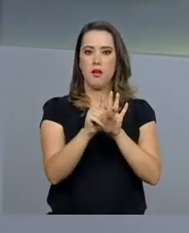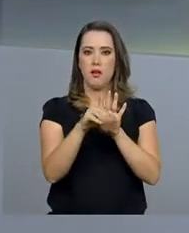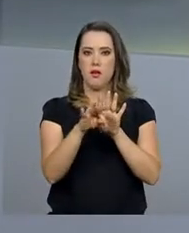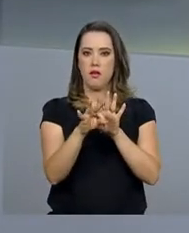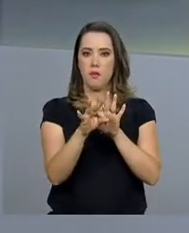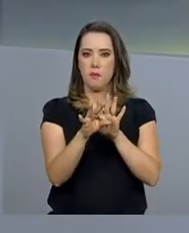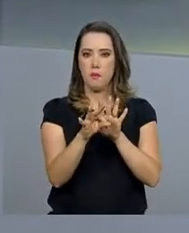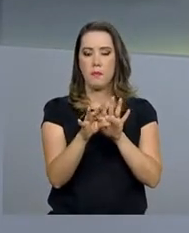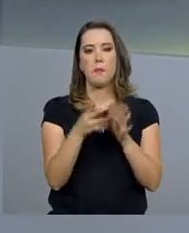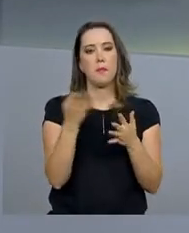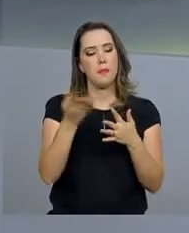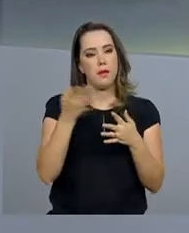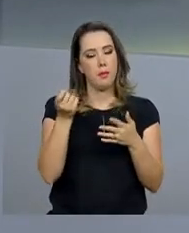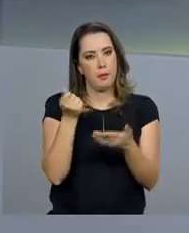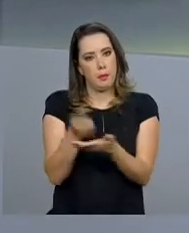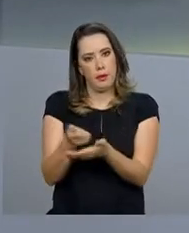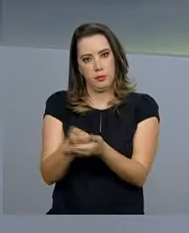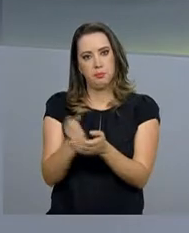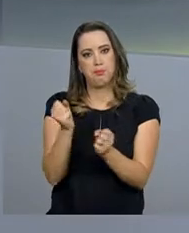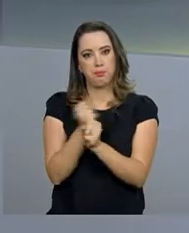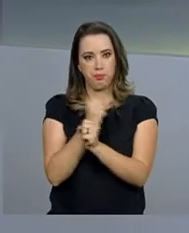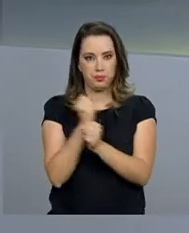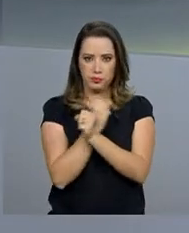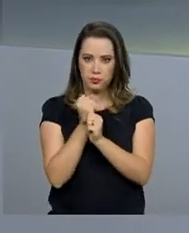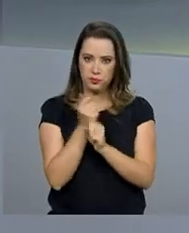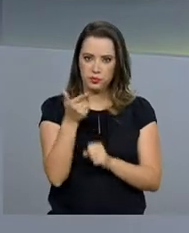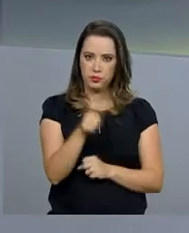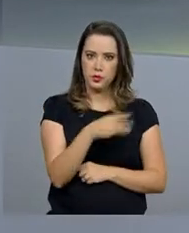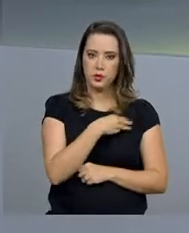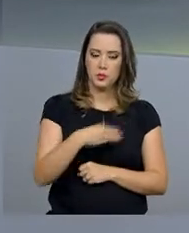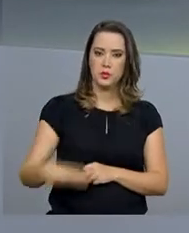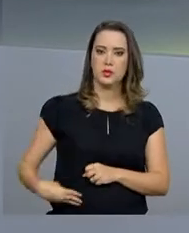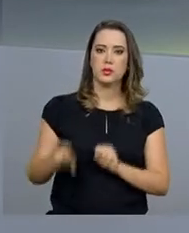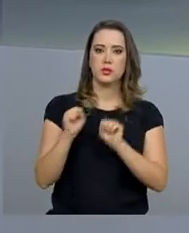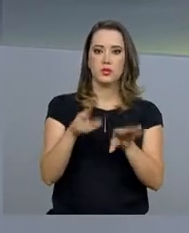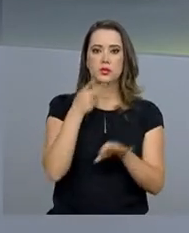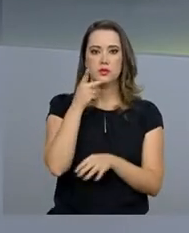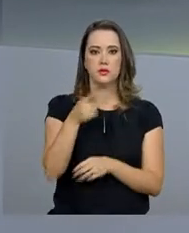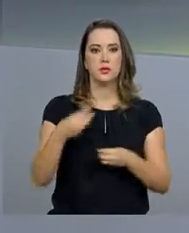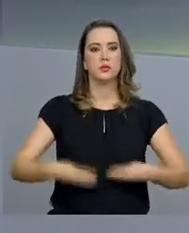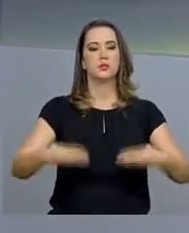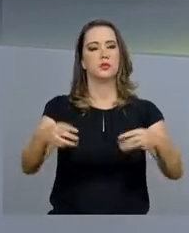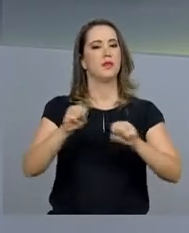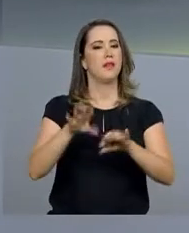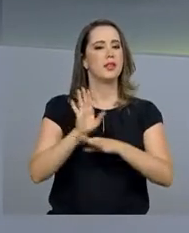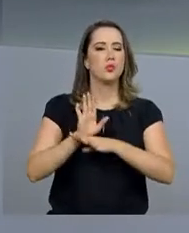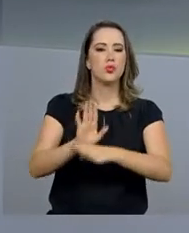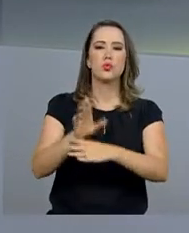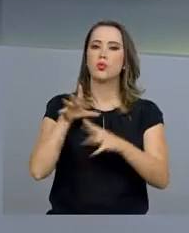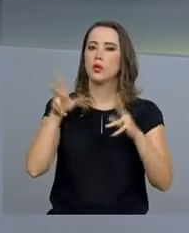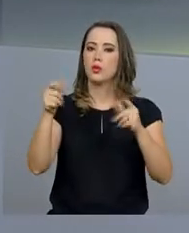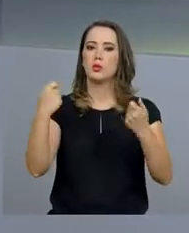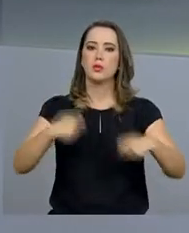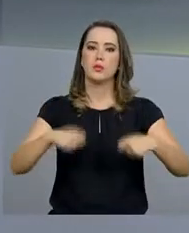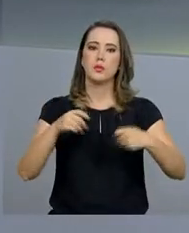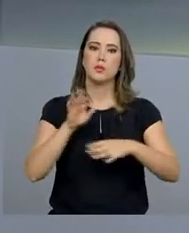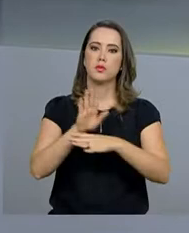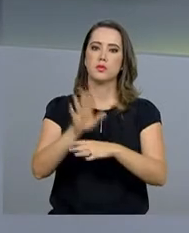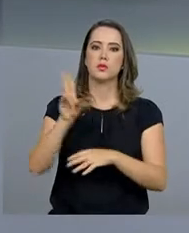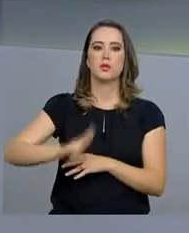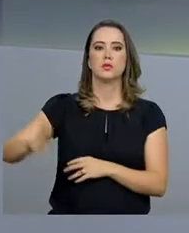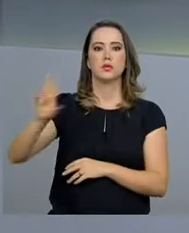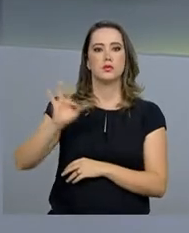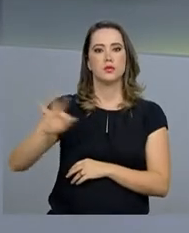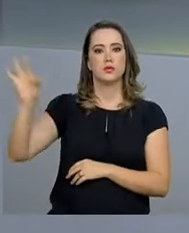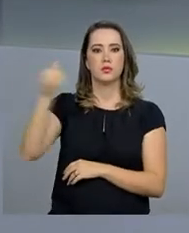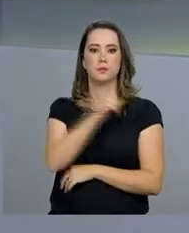financiar a iniciativa. O ministro da Educação, Rocieli Soares, afirmou que o MEC vai dar todo o apoio necessário para auxiliar a